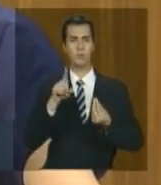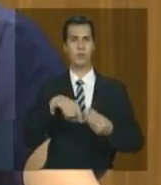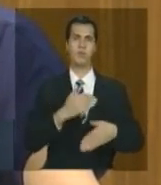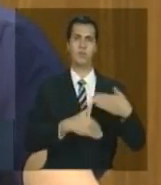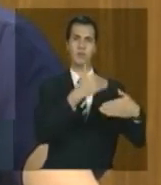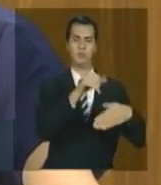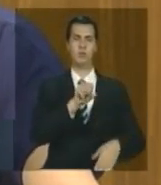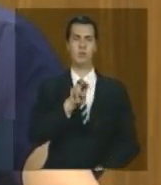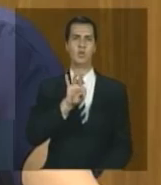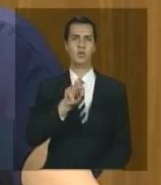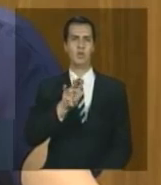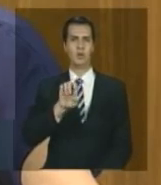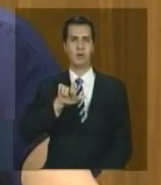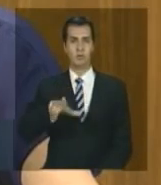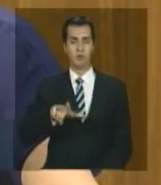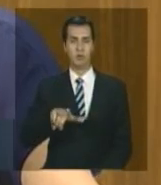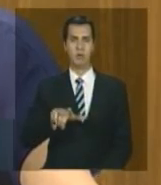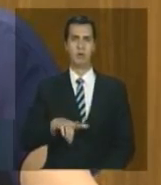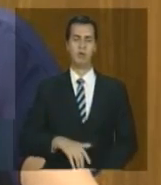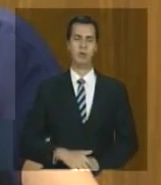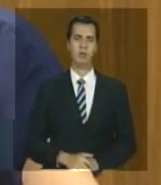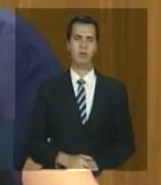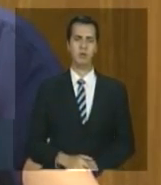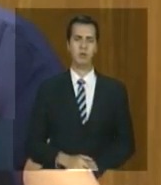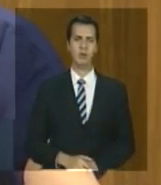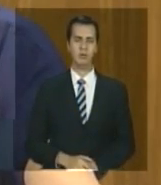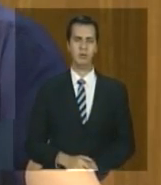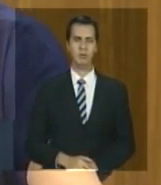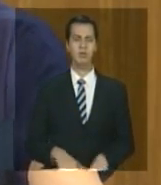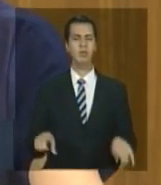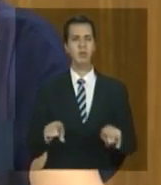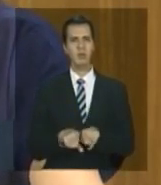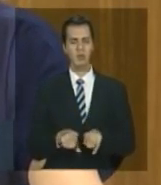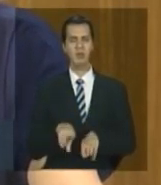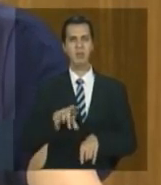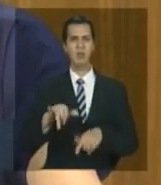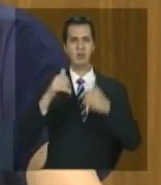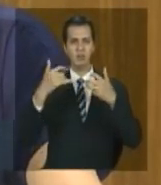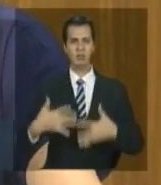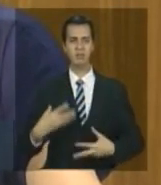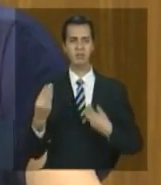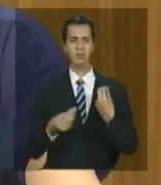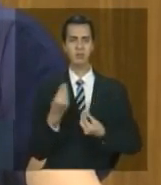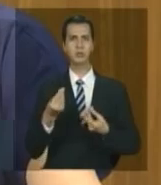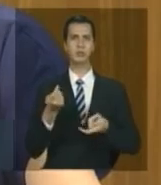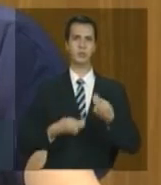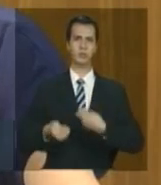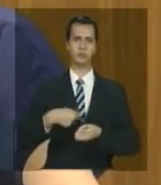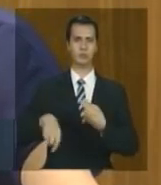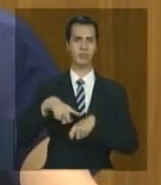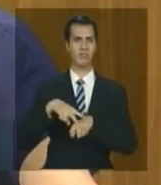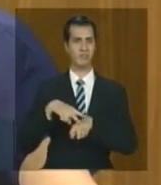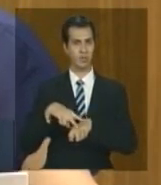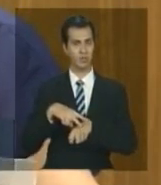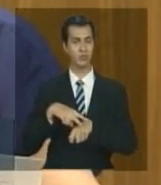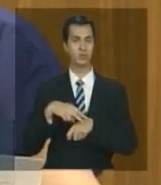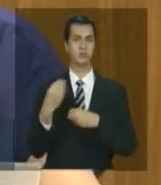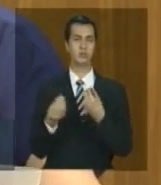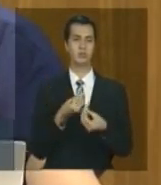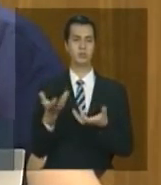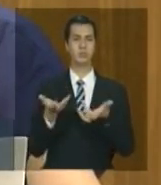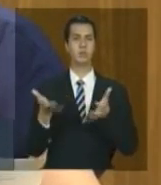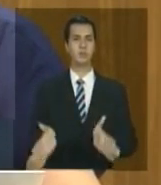social, ambiental e econômica, e uma abordagem sobre a economia verde num contexto de